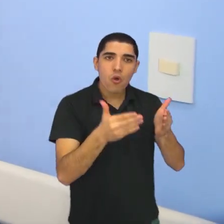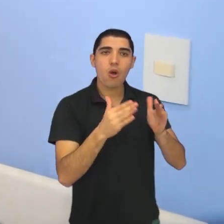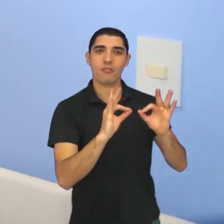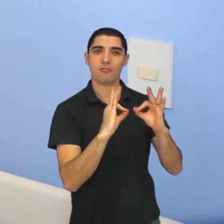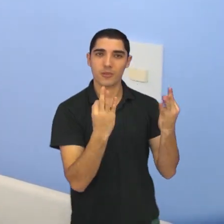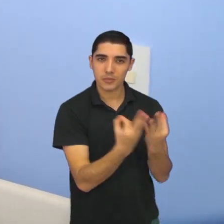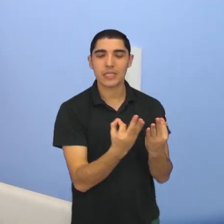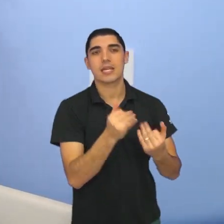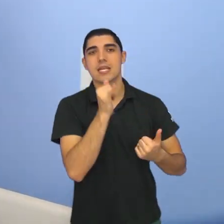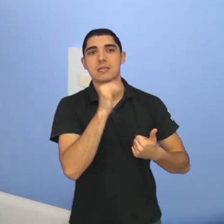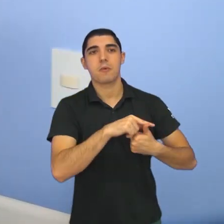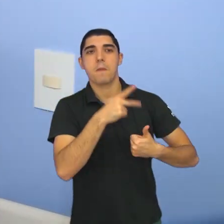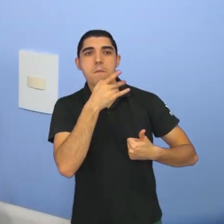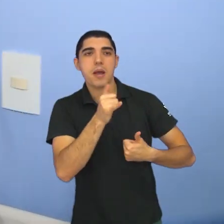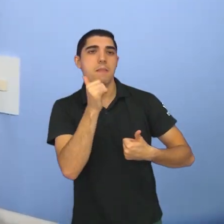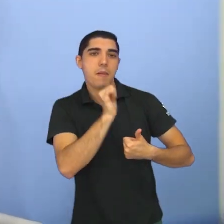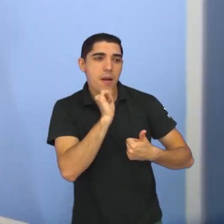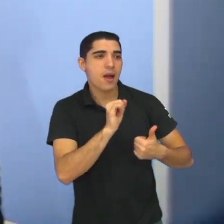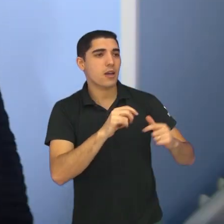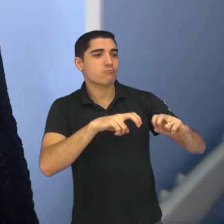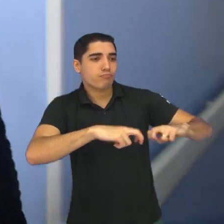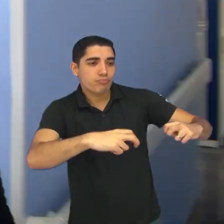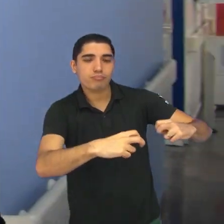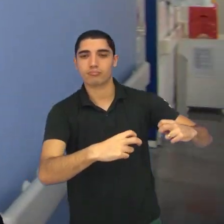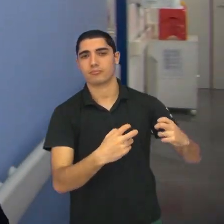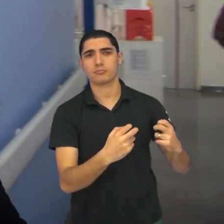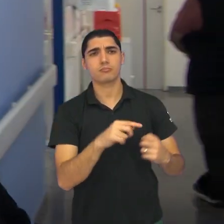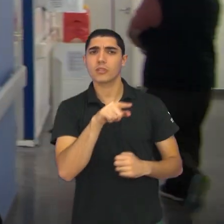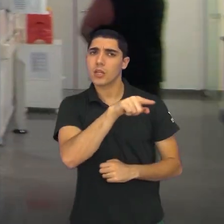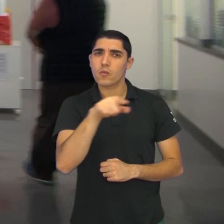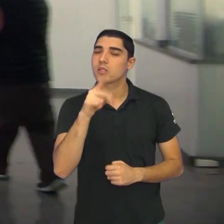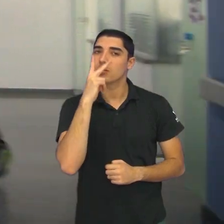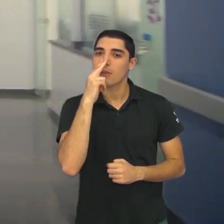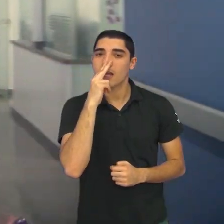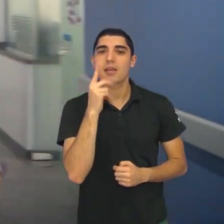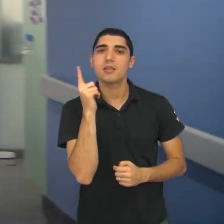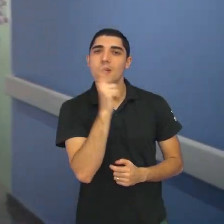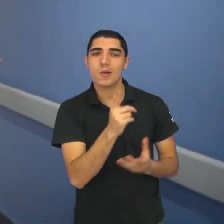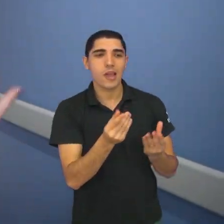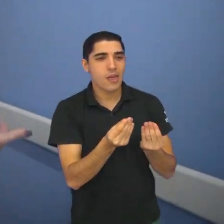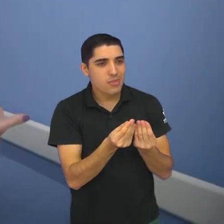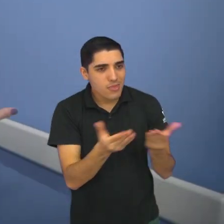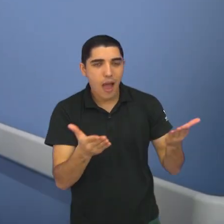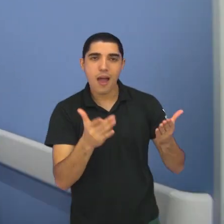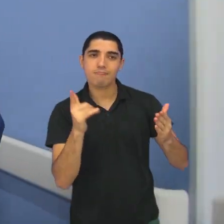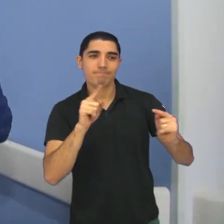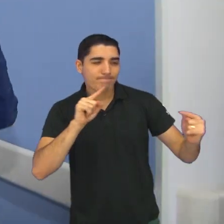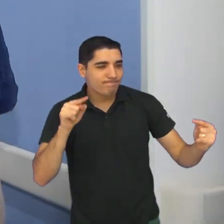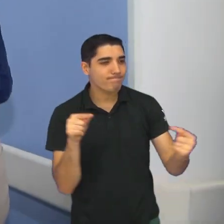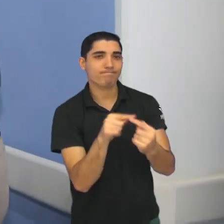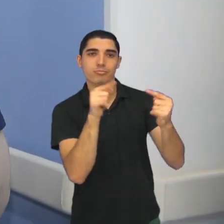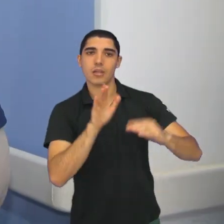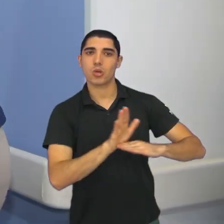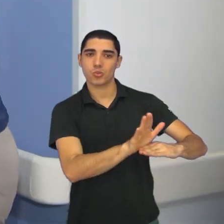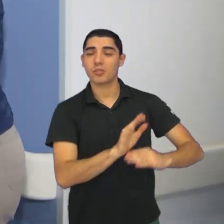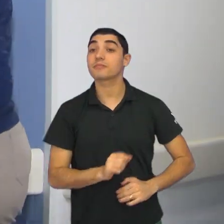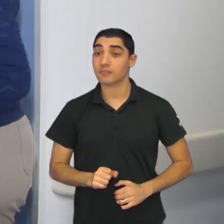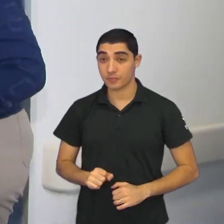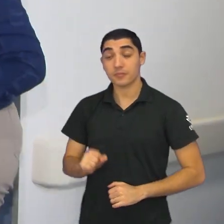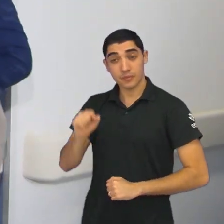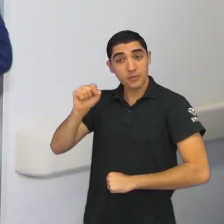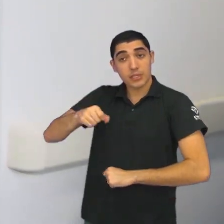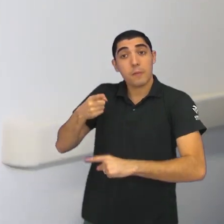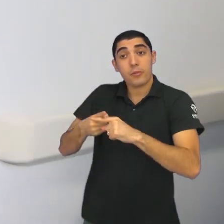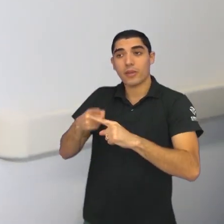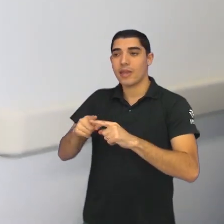hospital dedicado para a família, para os pais, e vocês fazem isso de uma forma que atinja realmente, né? É, porque a criança